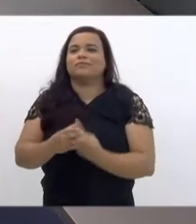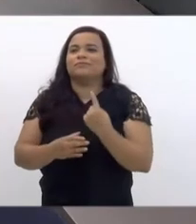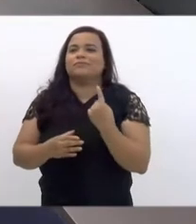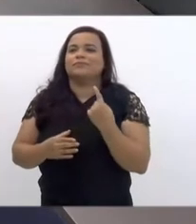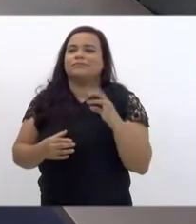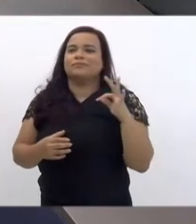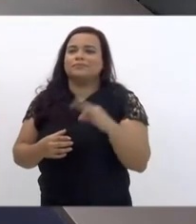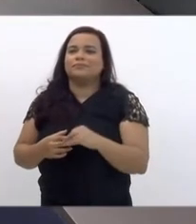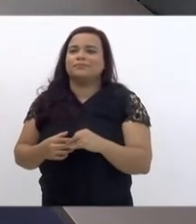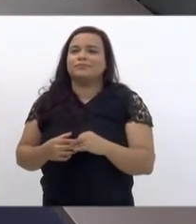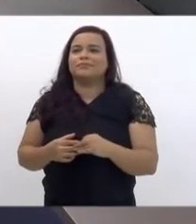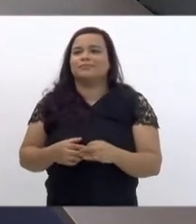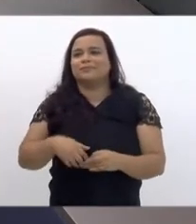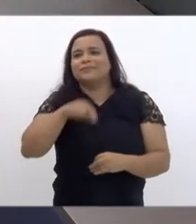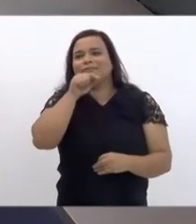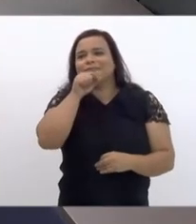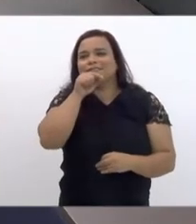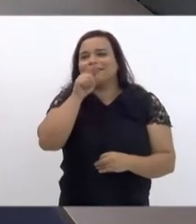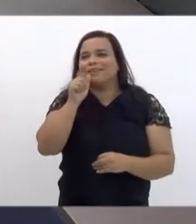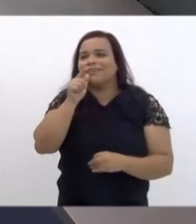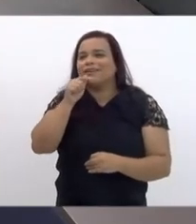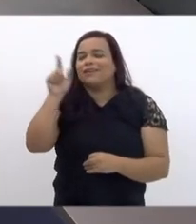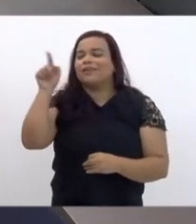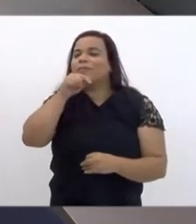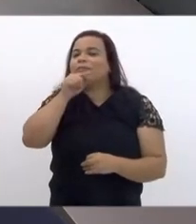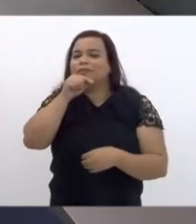Água, que passarinho não bebe.